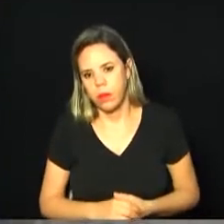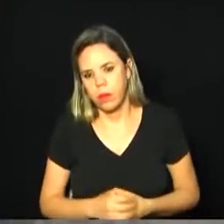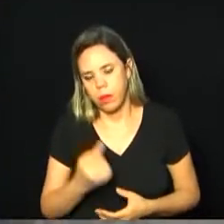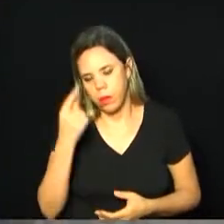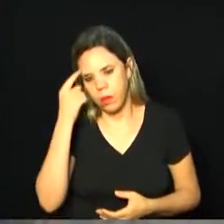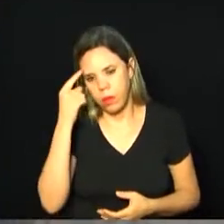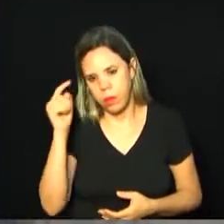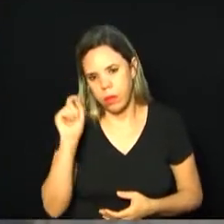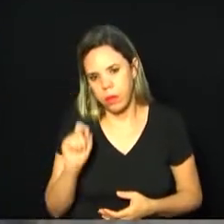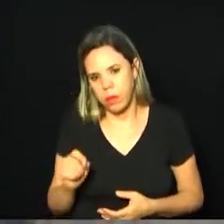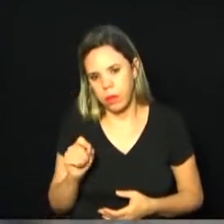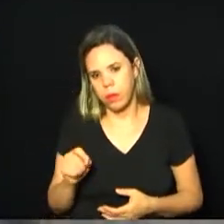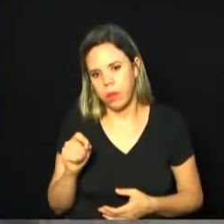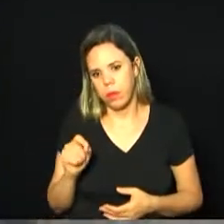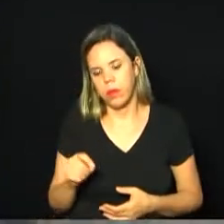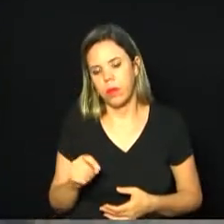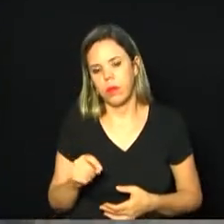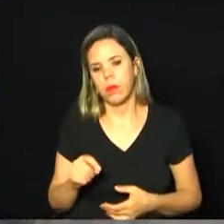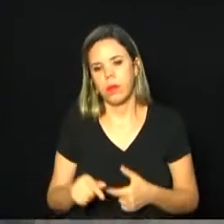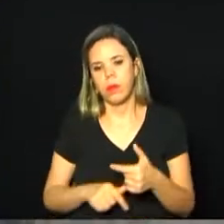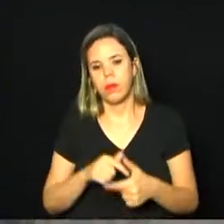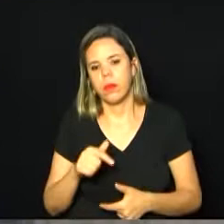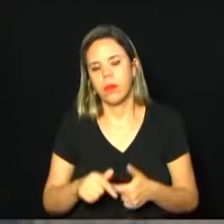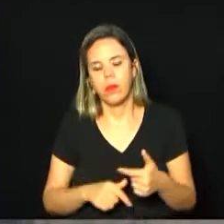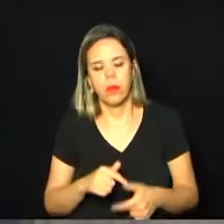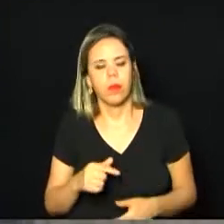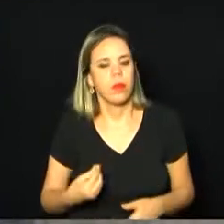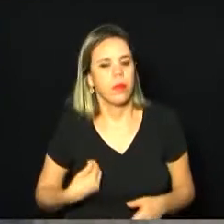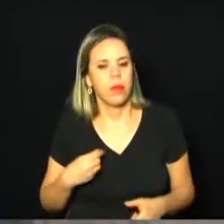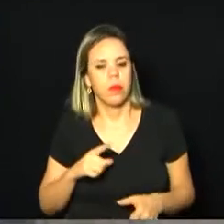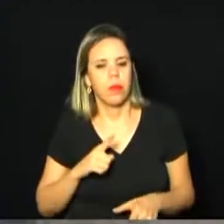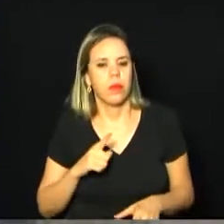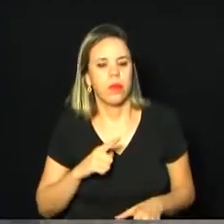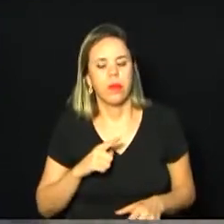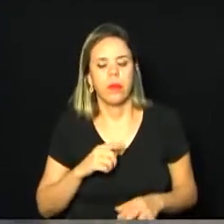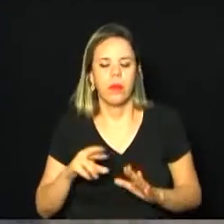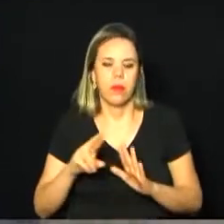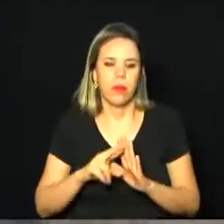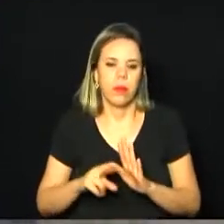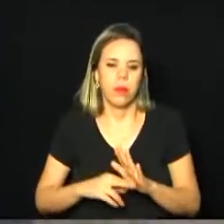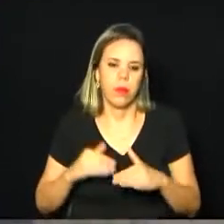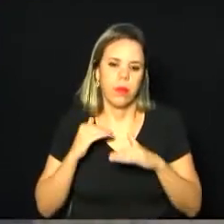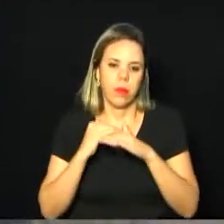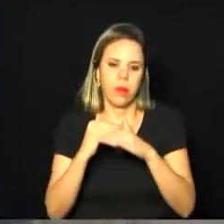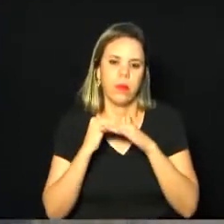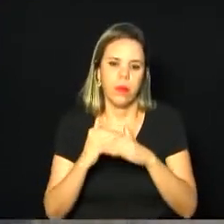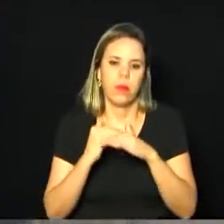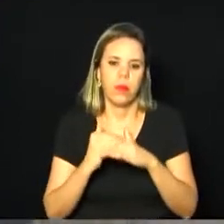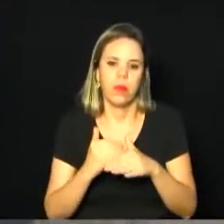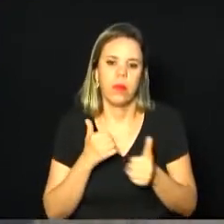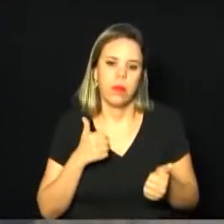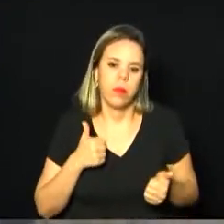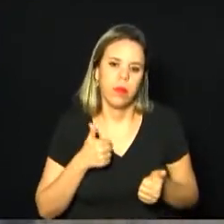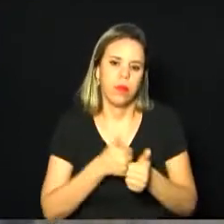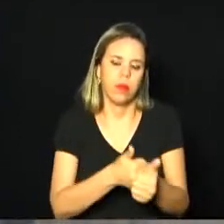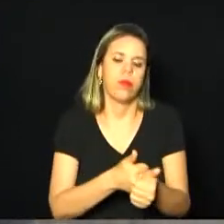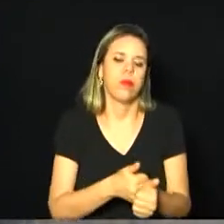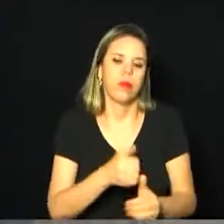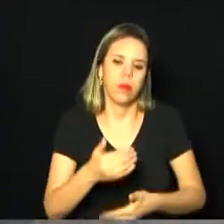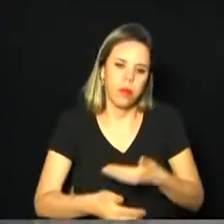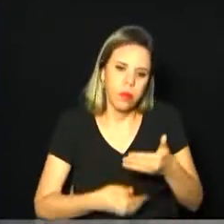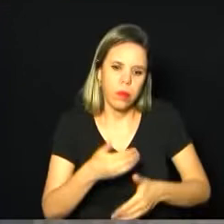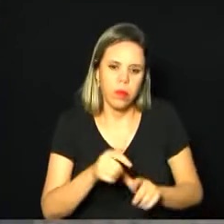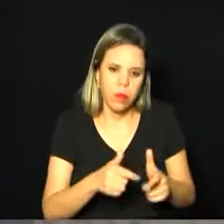A ideia é que esses mandatos eles tenham parâmetro para poder acompanhar o